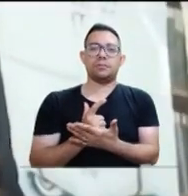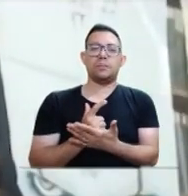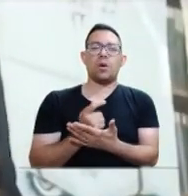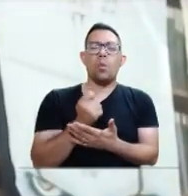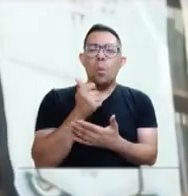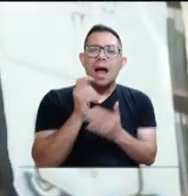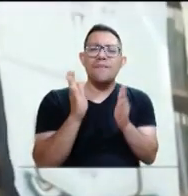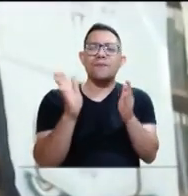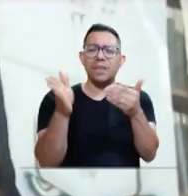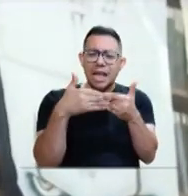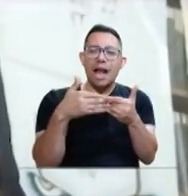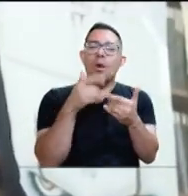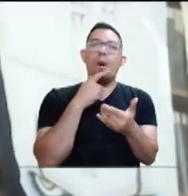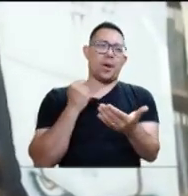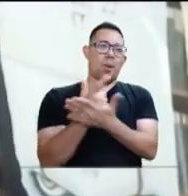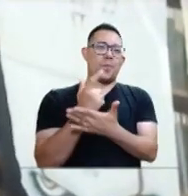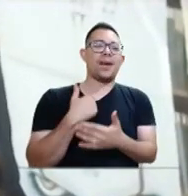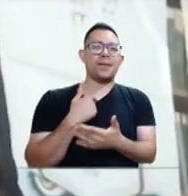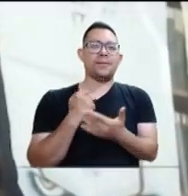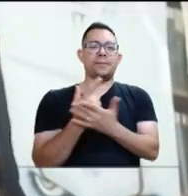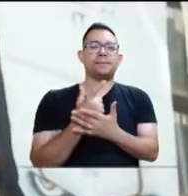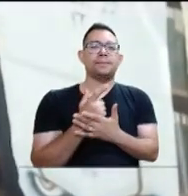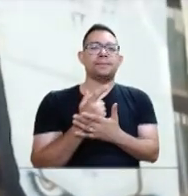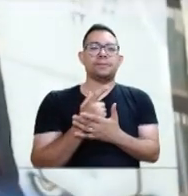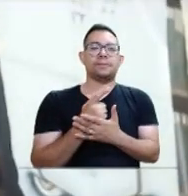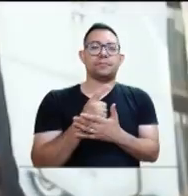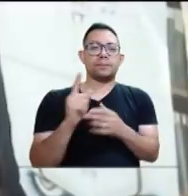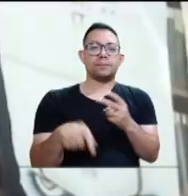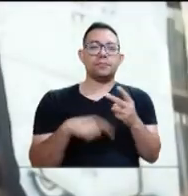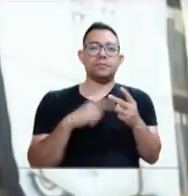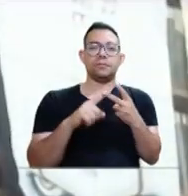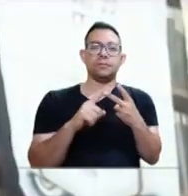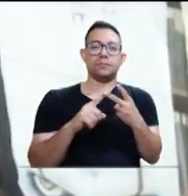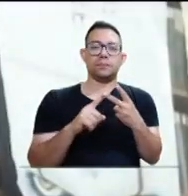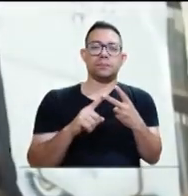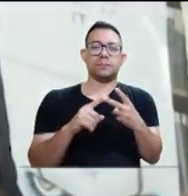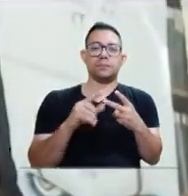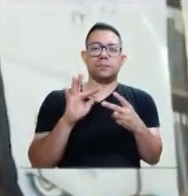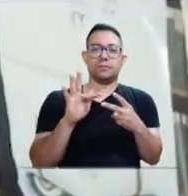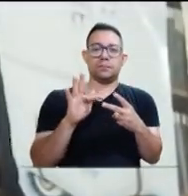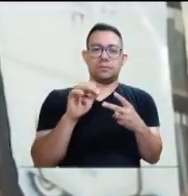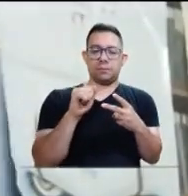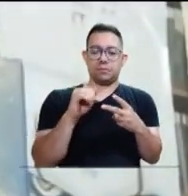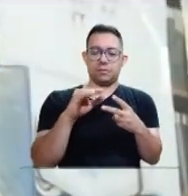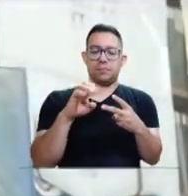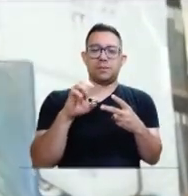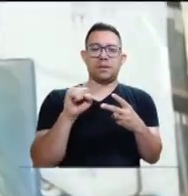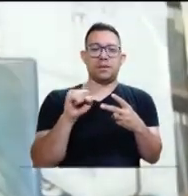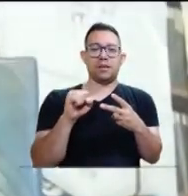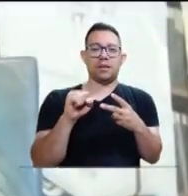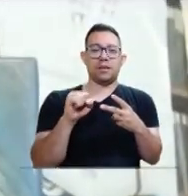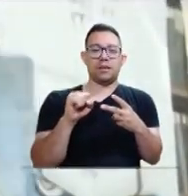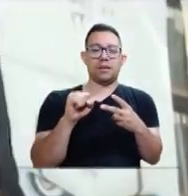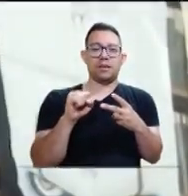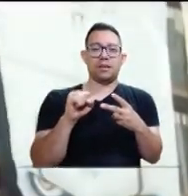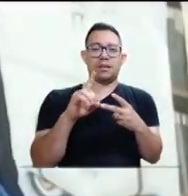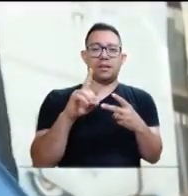né, quando estava para fechar, e comprei esse acervo aí que veio pelo correio. Esse aqui é a Faces da Morte